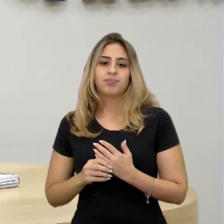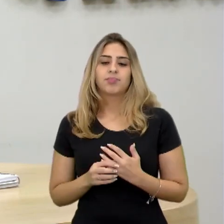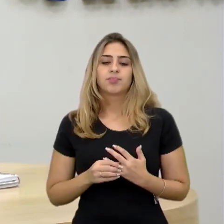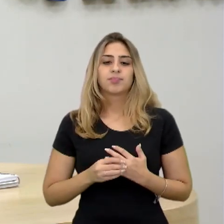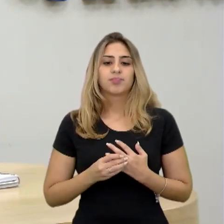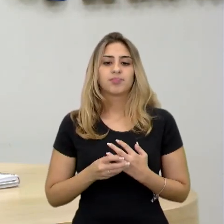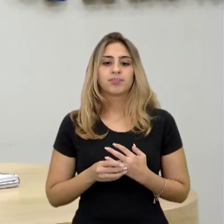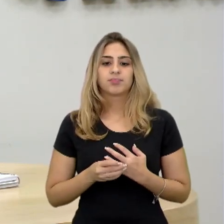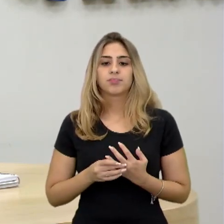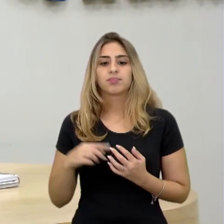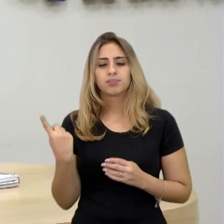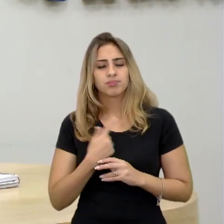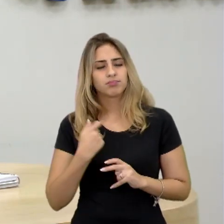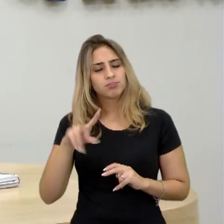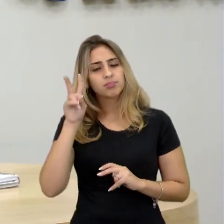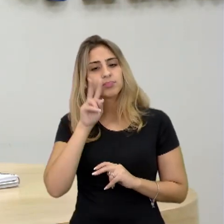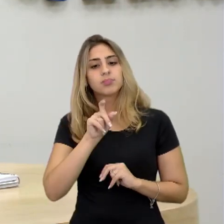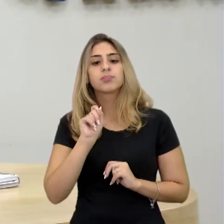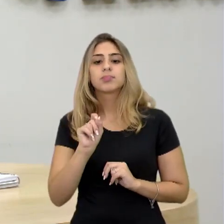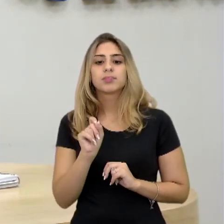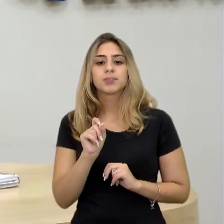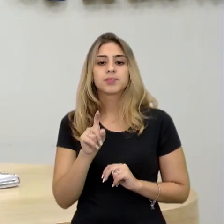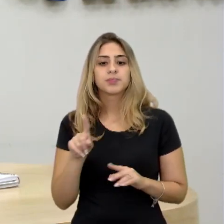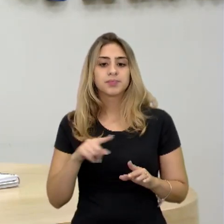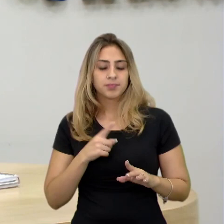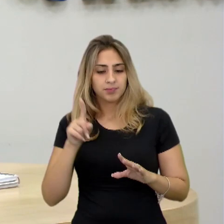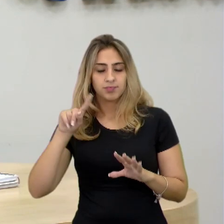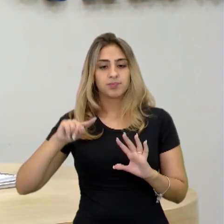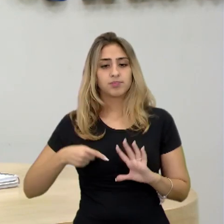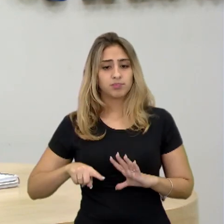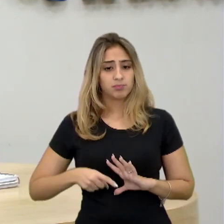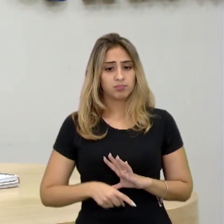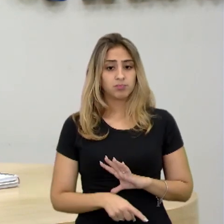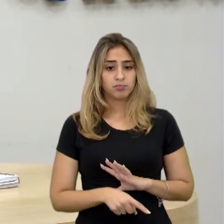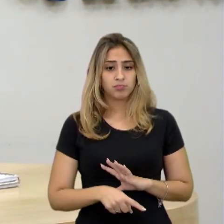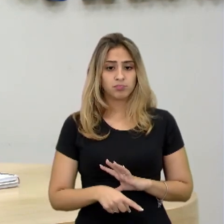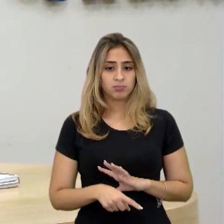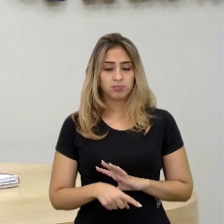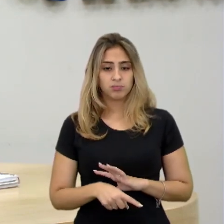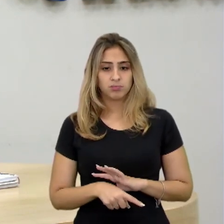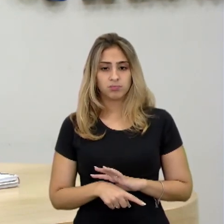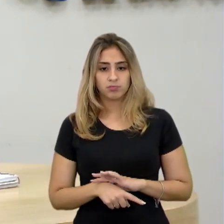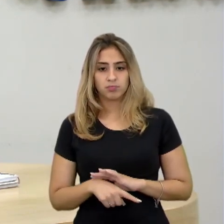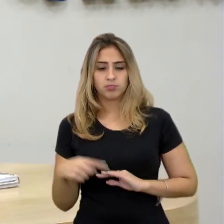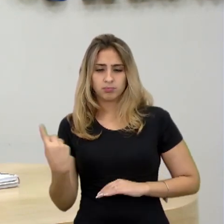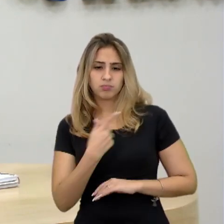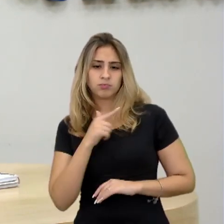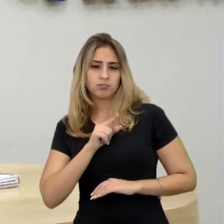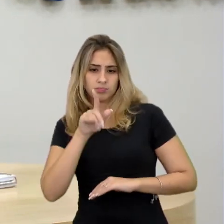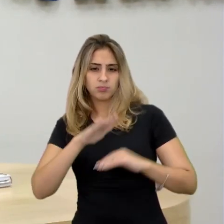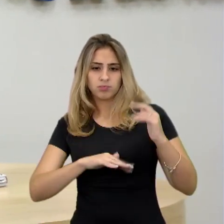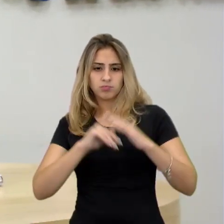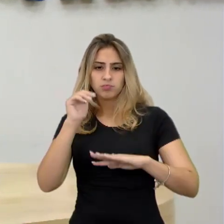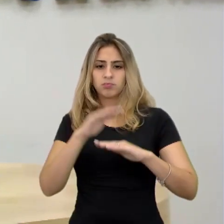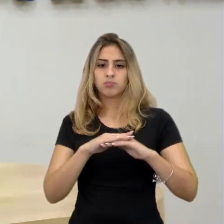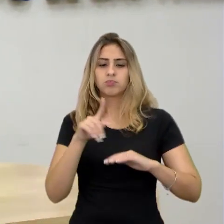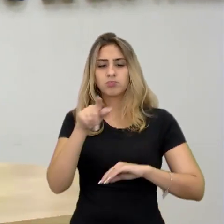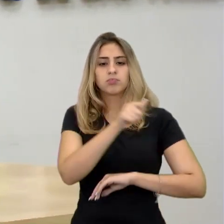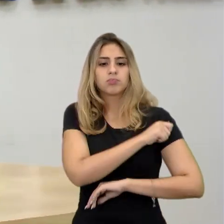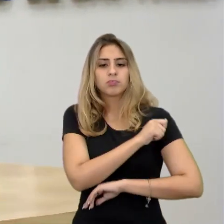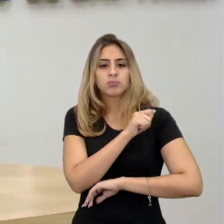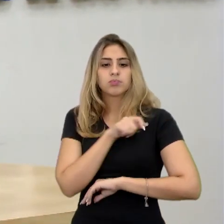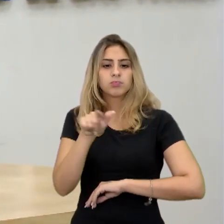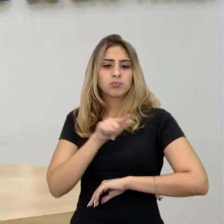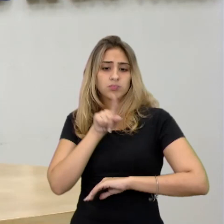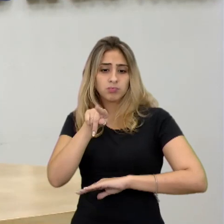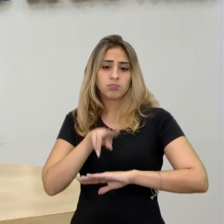assim, a gente tem que lembrar que, apesar desse aprofundamento, da gente ter essas habilidades, os alunos eles vão ser